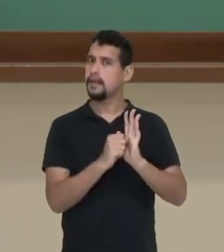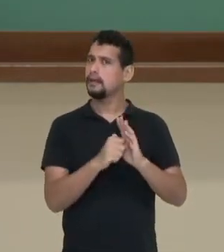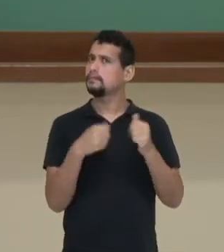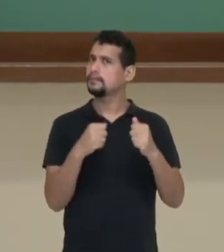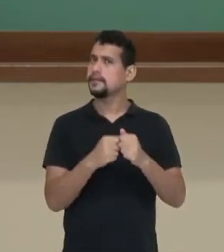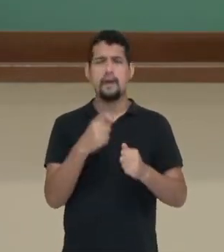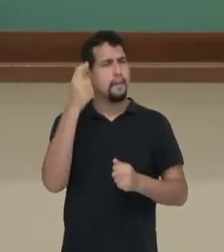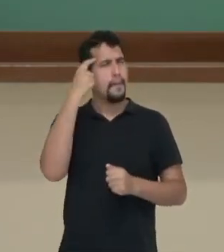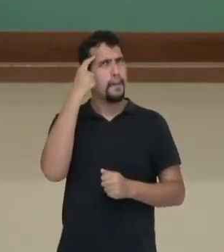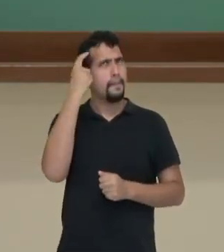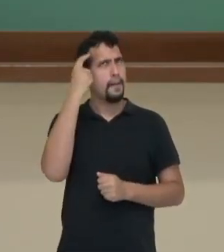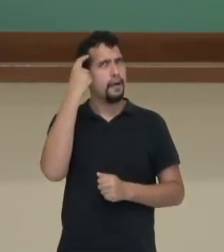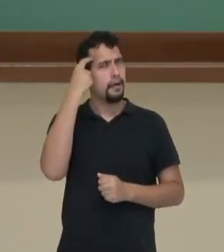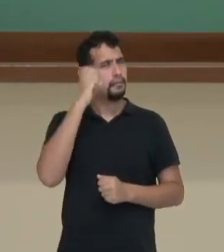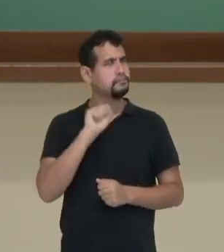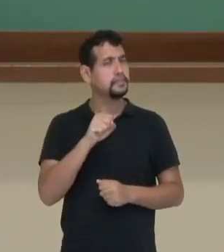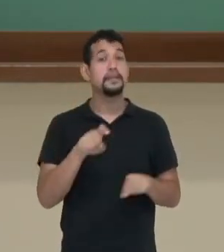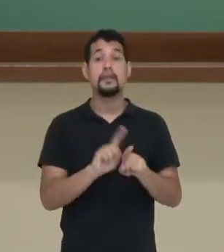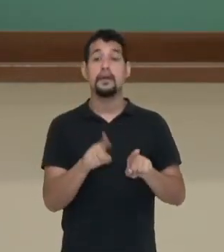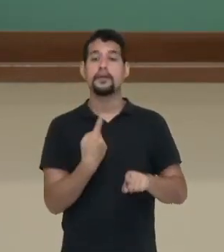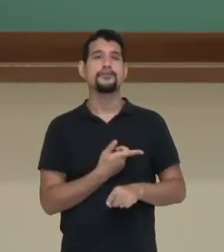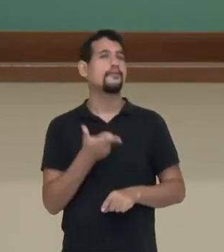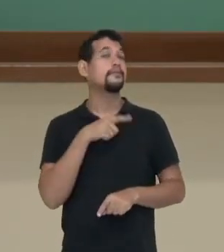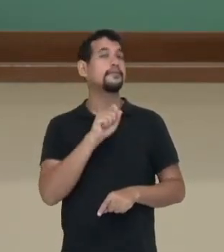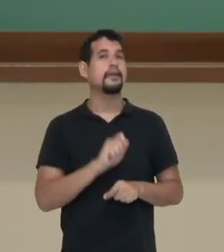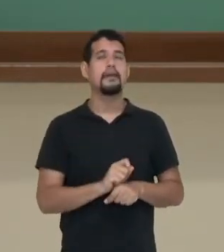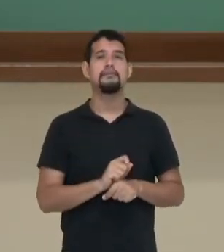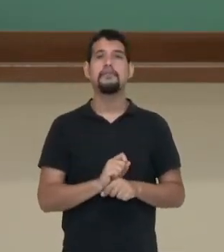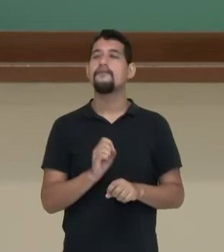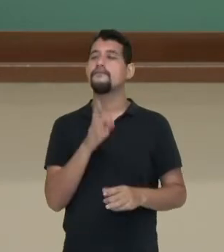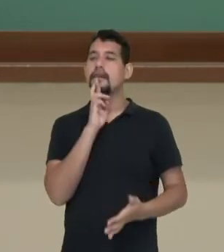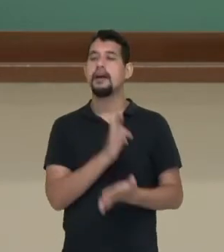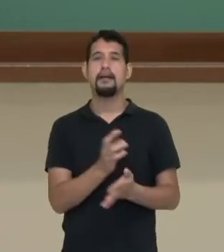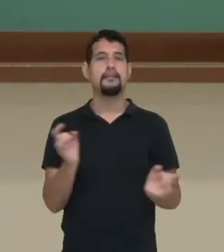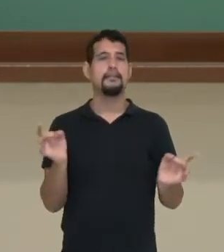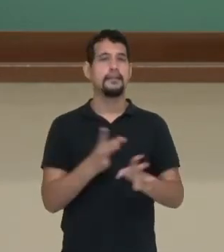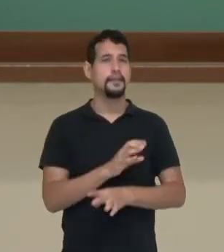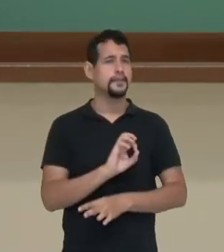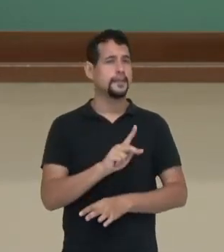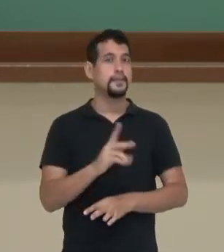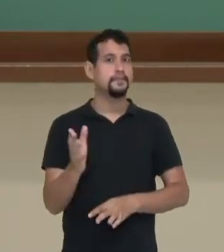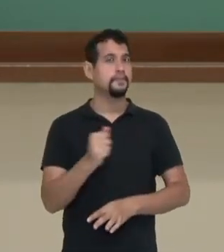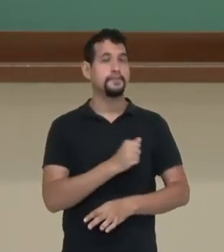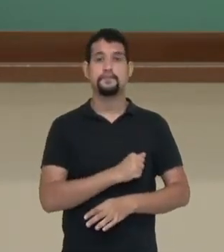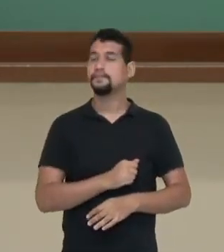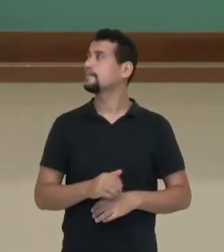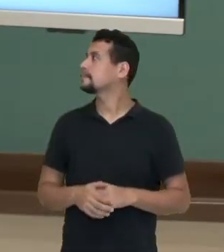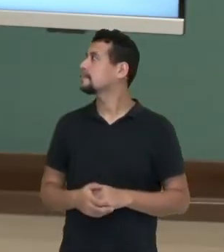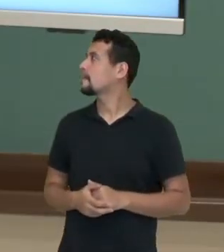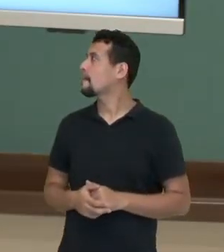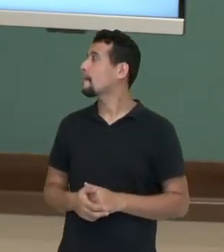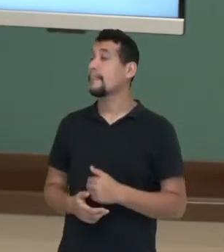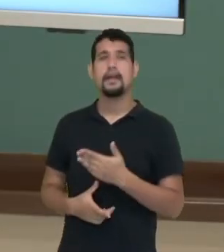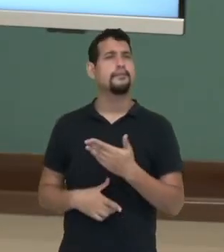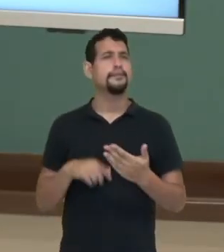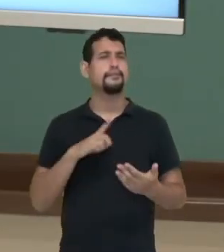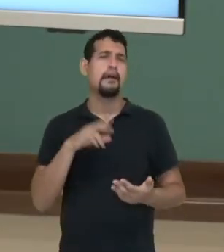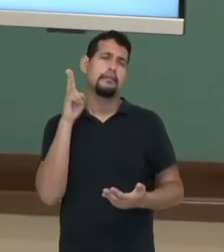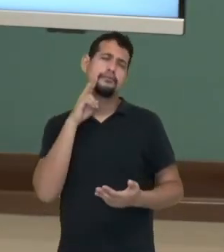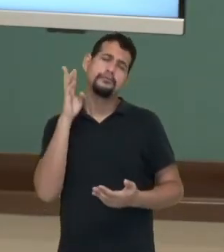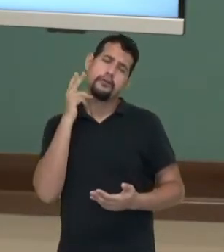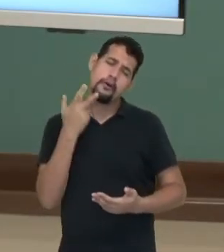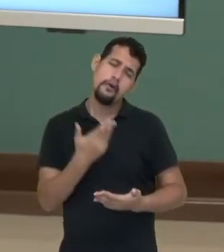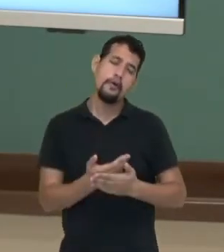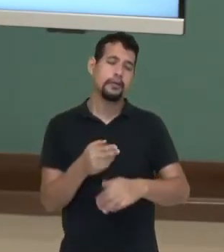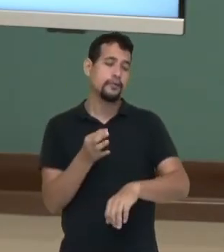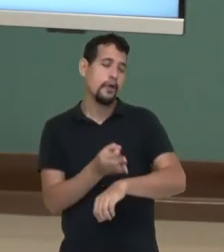essa cabeça para pensar aí, para que a gente consiga sair num resultado, ok? Vamos lá então. Então eu tenho essa história aqui dos relógios,